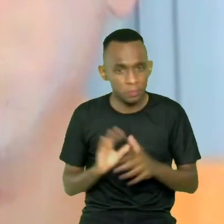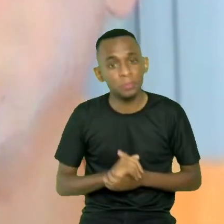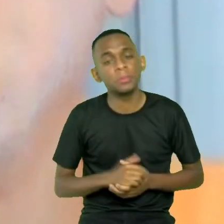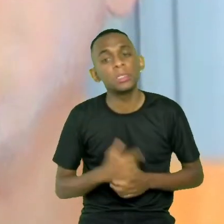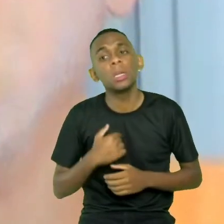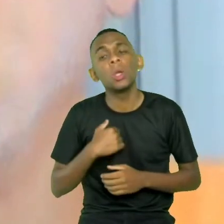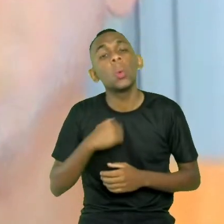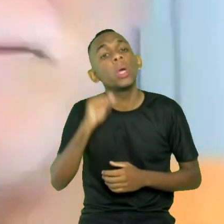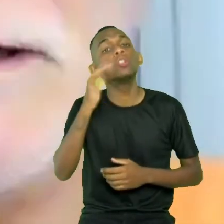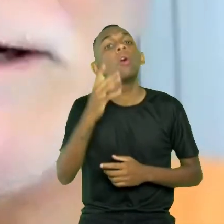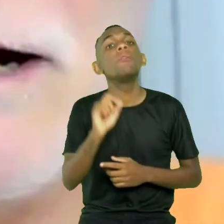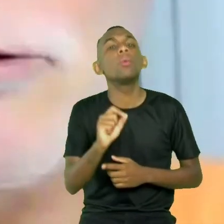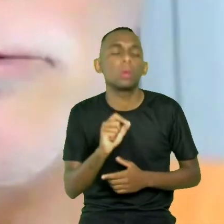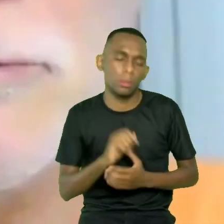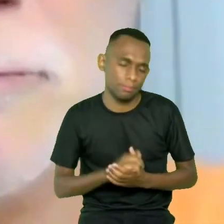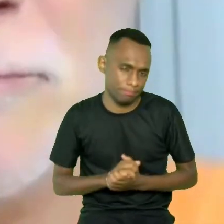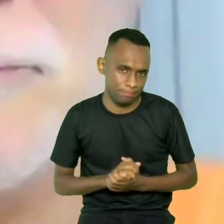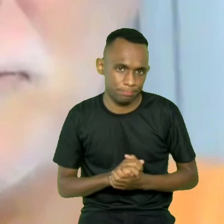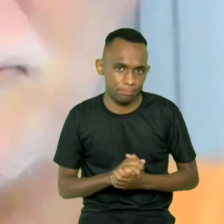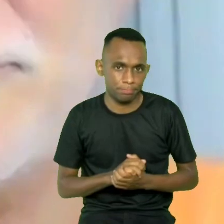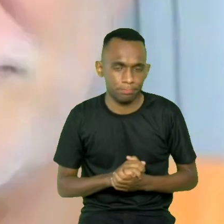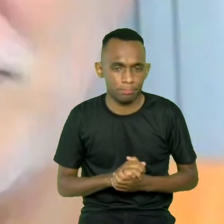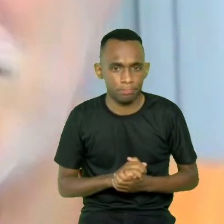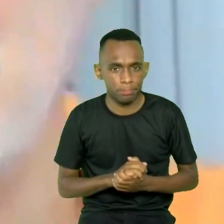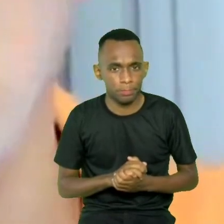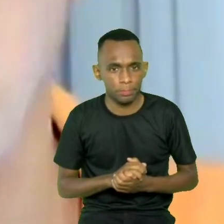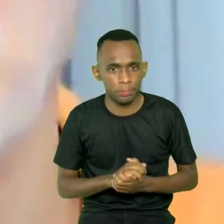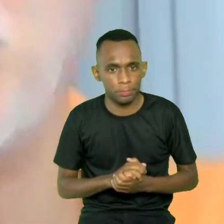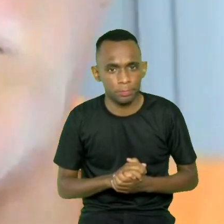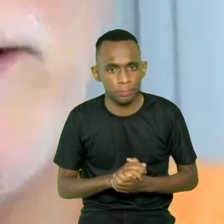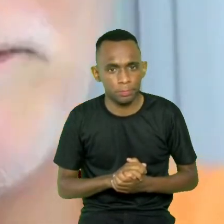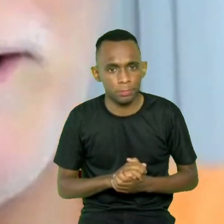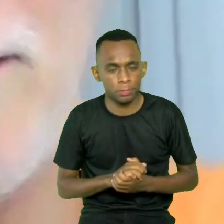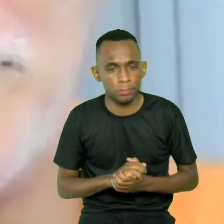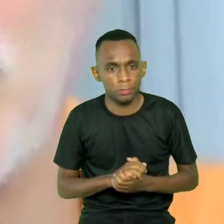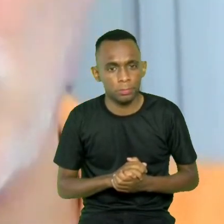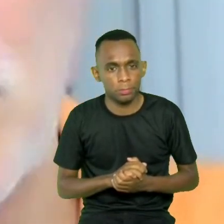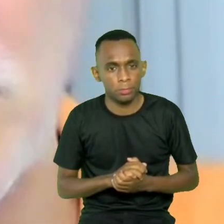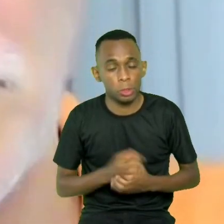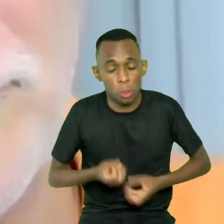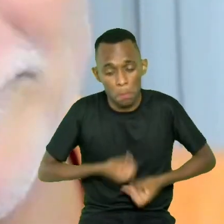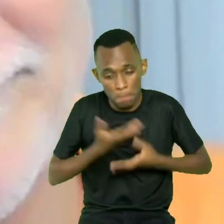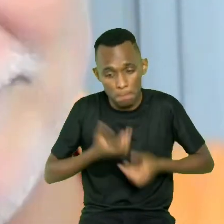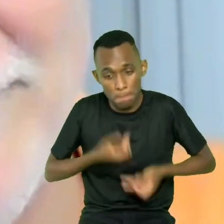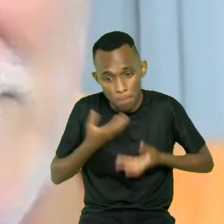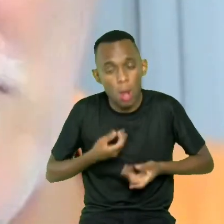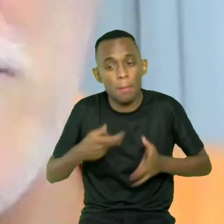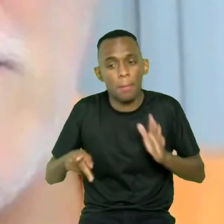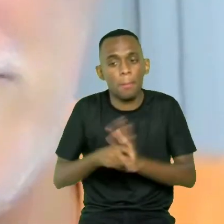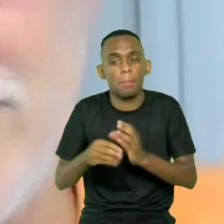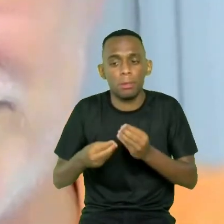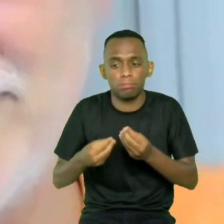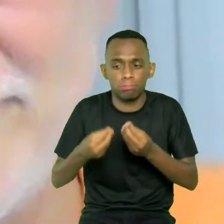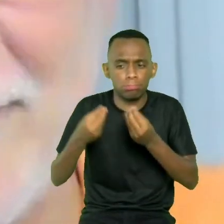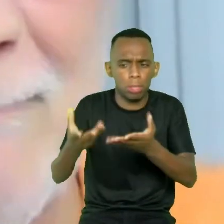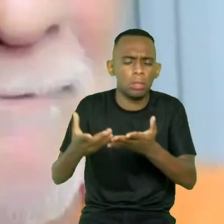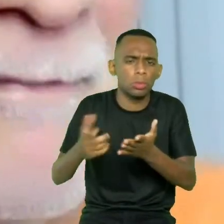resolvi mandar um dito poema lá para o concurso e